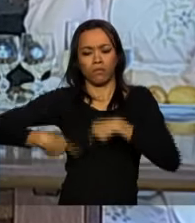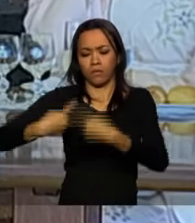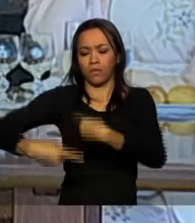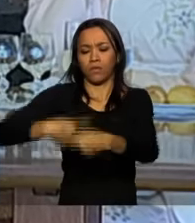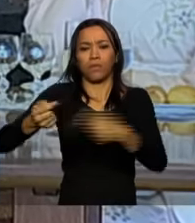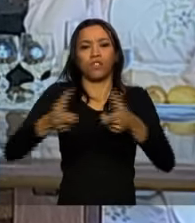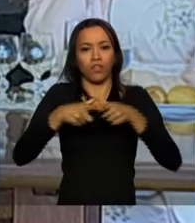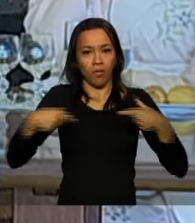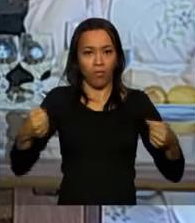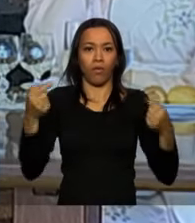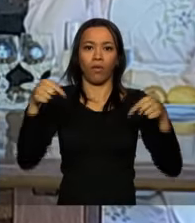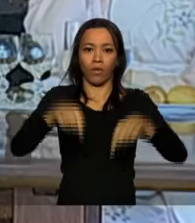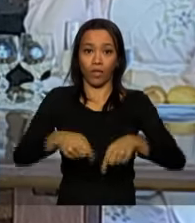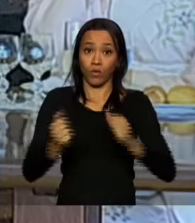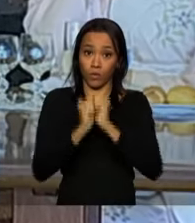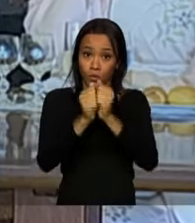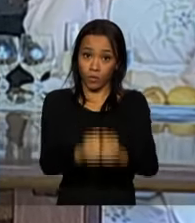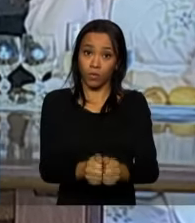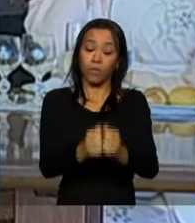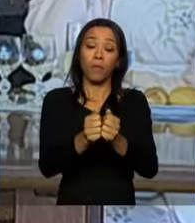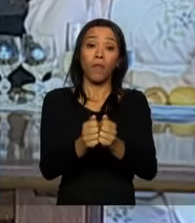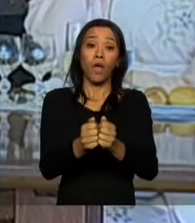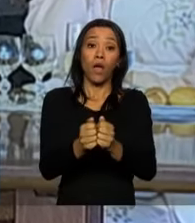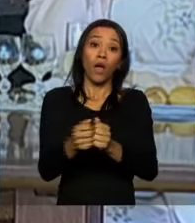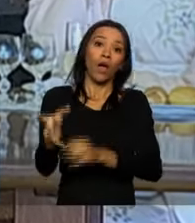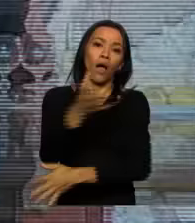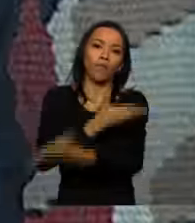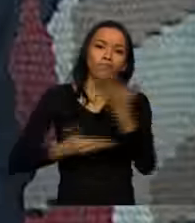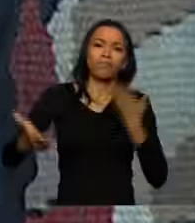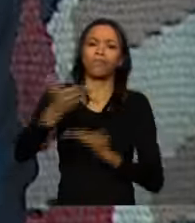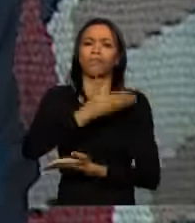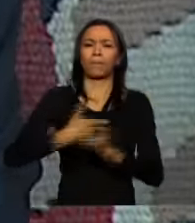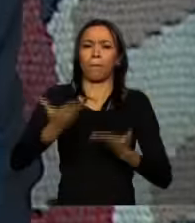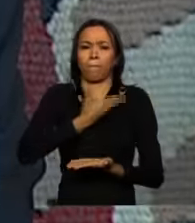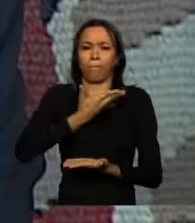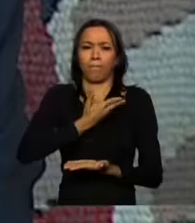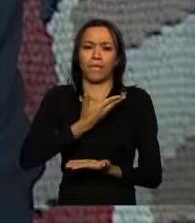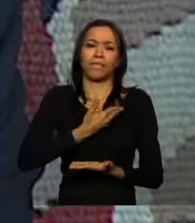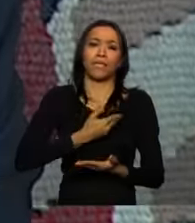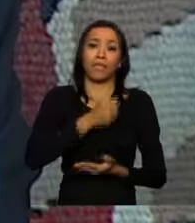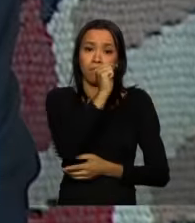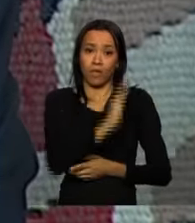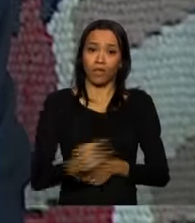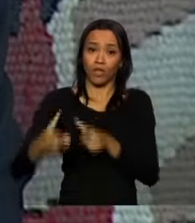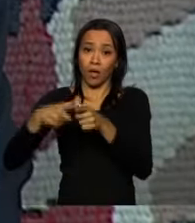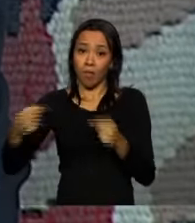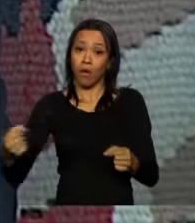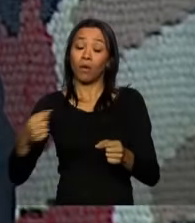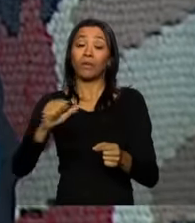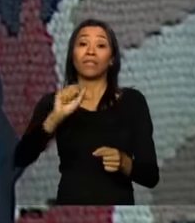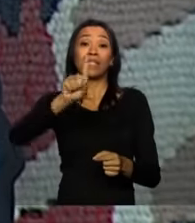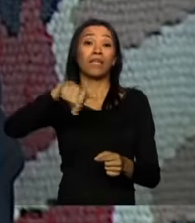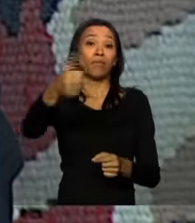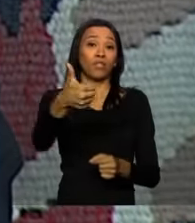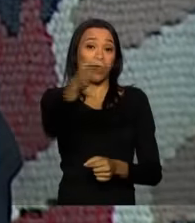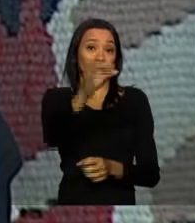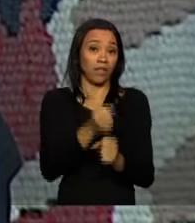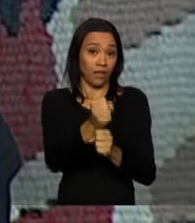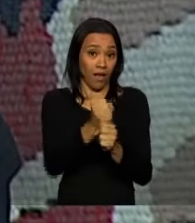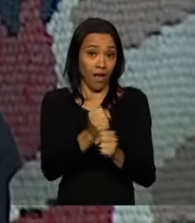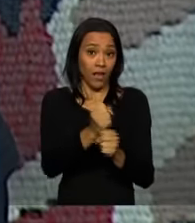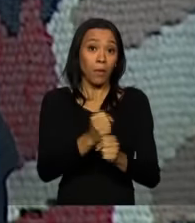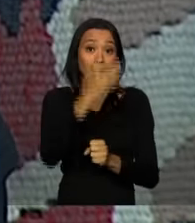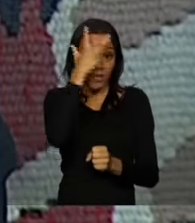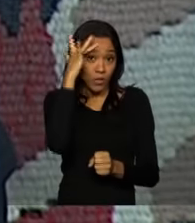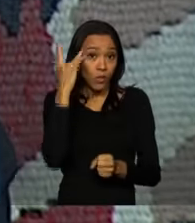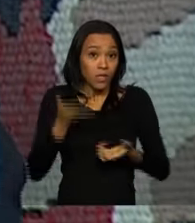acompanham. A união de nossas nações levou décadas mais tarde à imigração de brasileiros para o